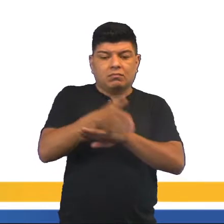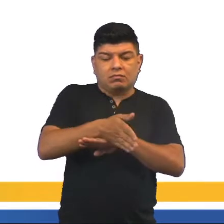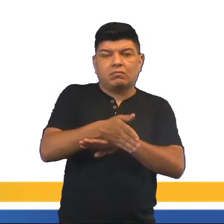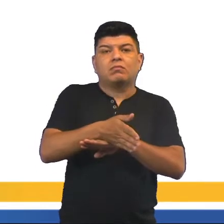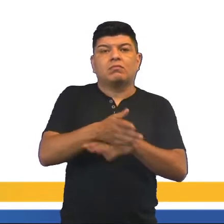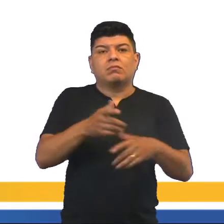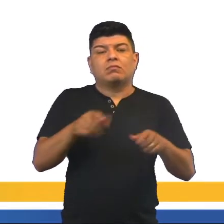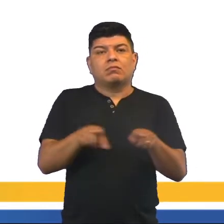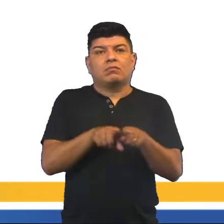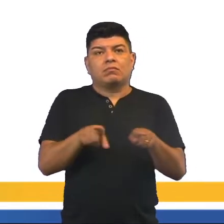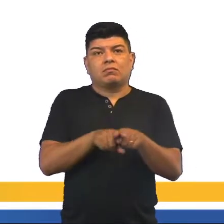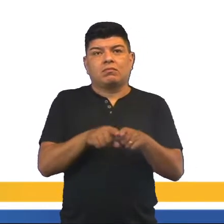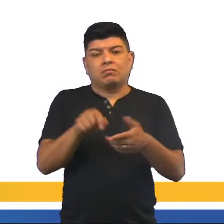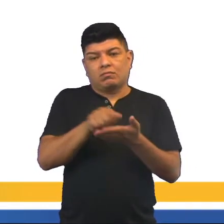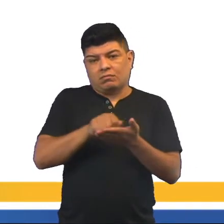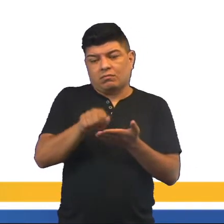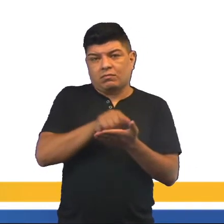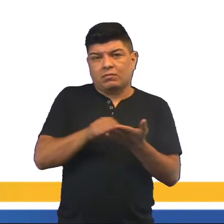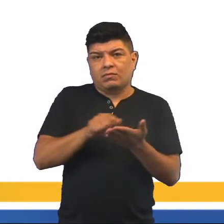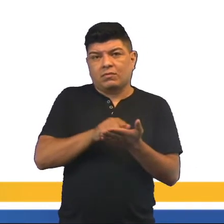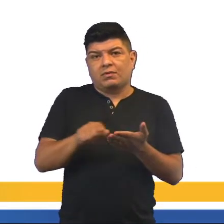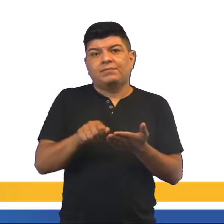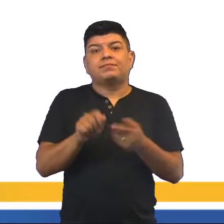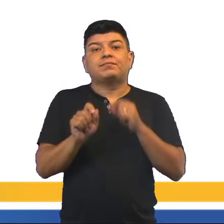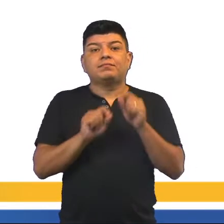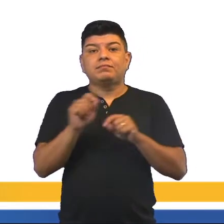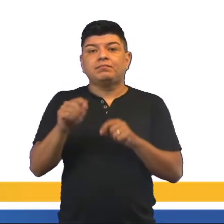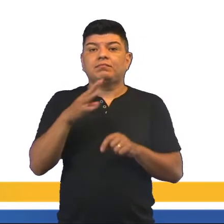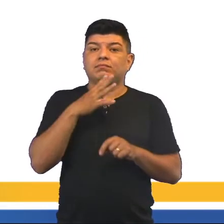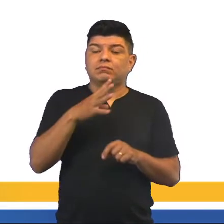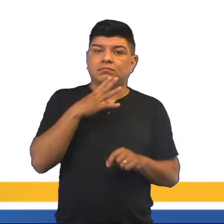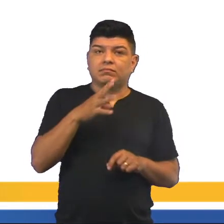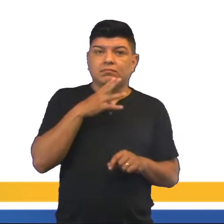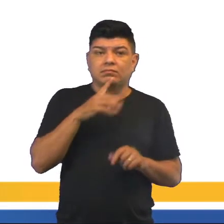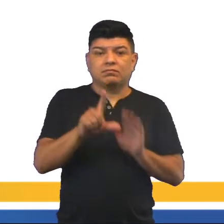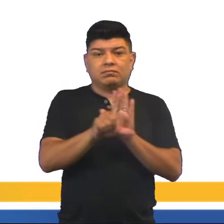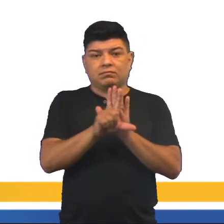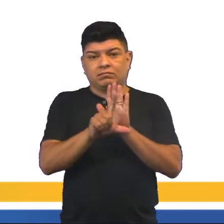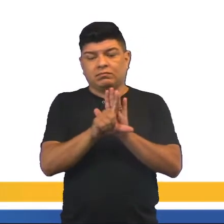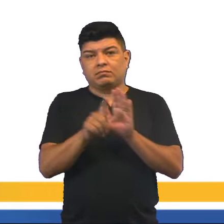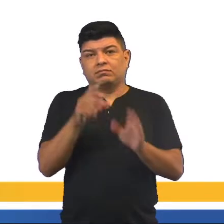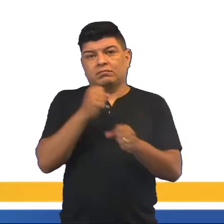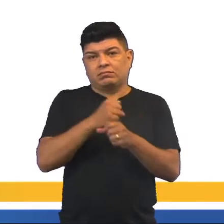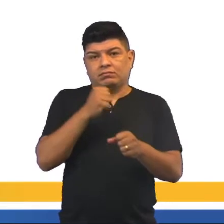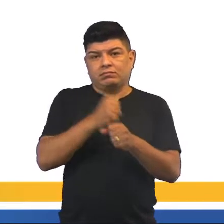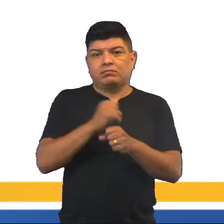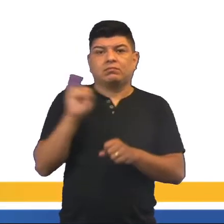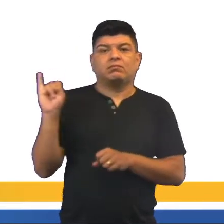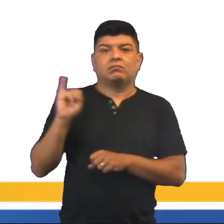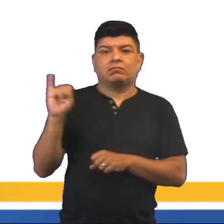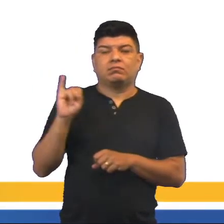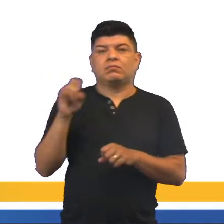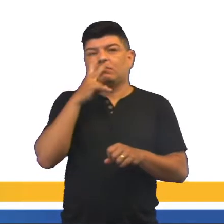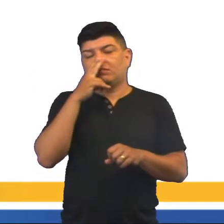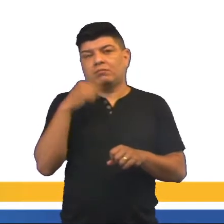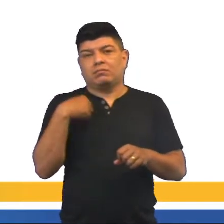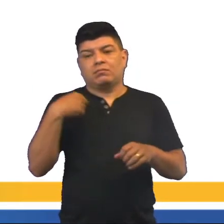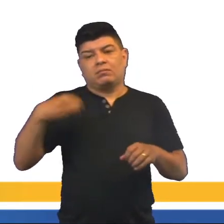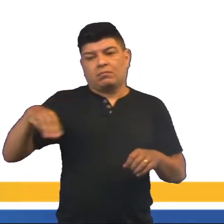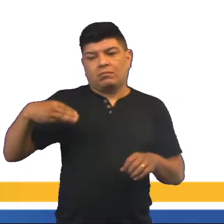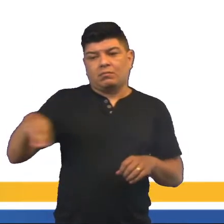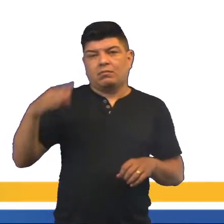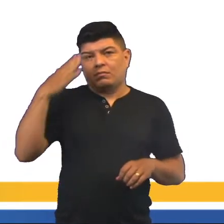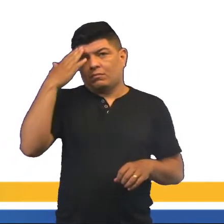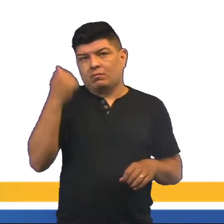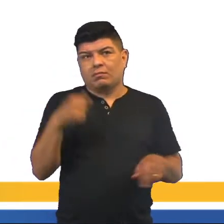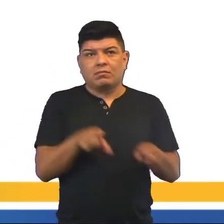no armazém. Além da escrita, os escribas tinham que conhecer as leis, saber calcular impostos e ter noção de aritmética. Os